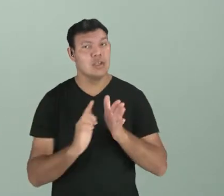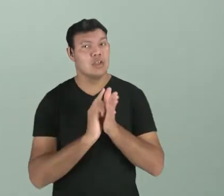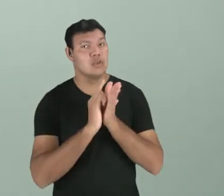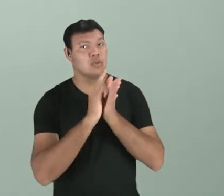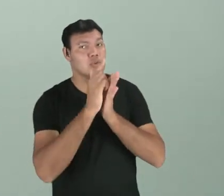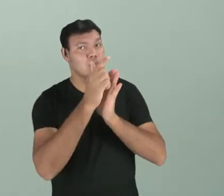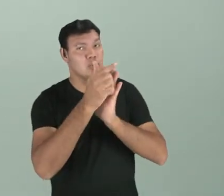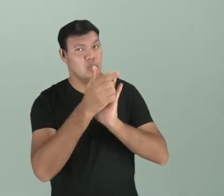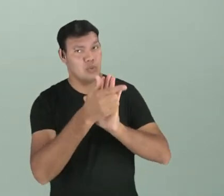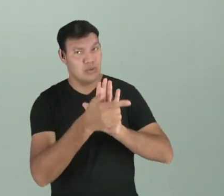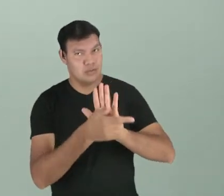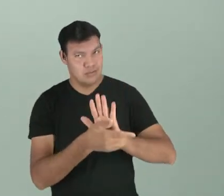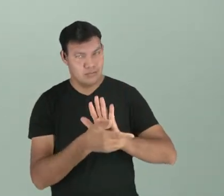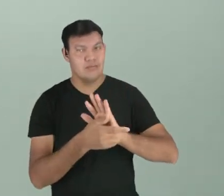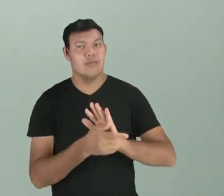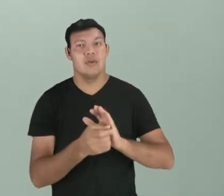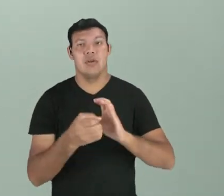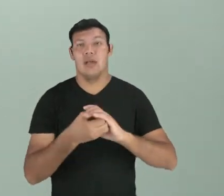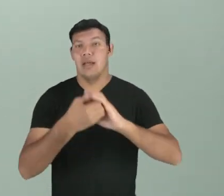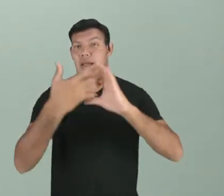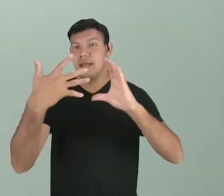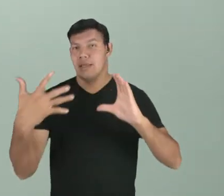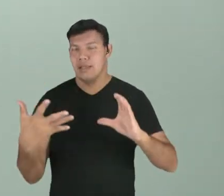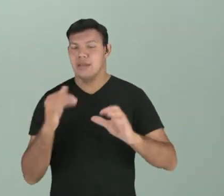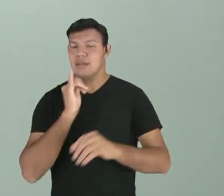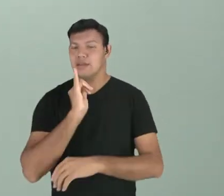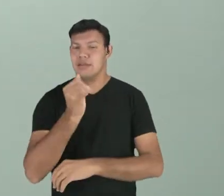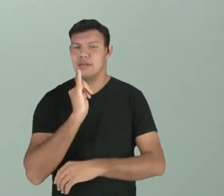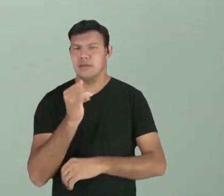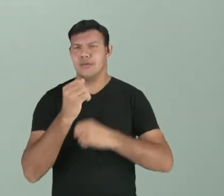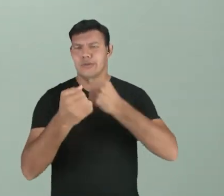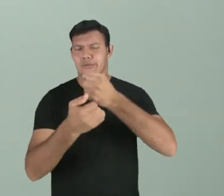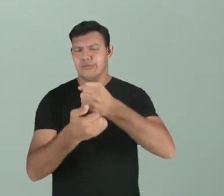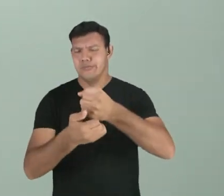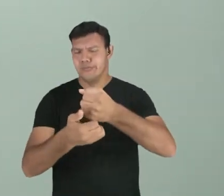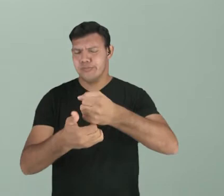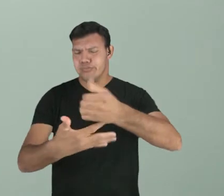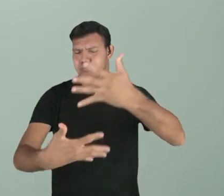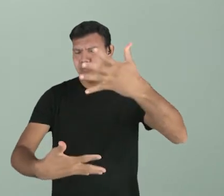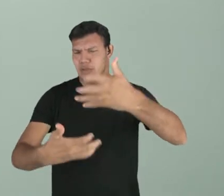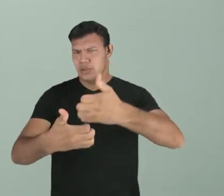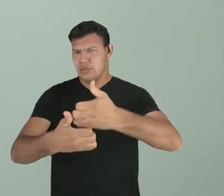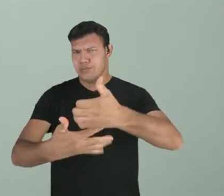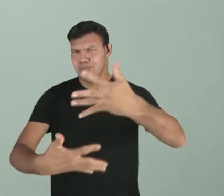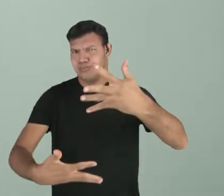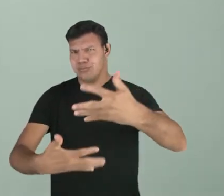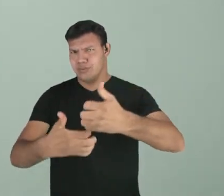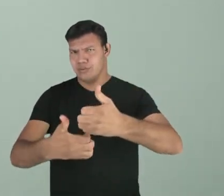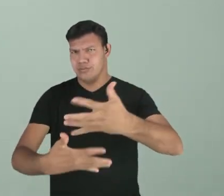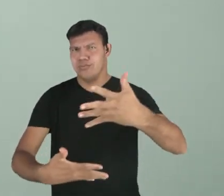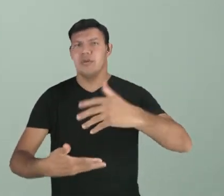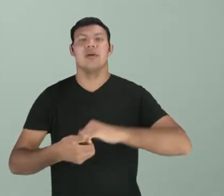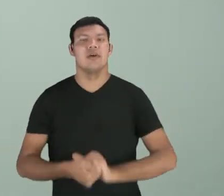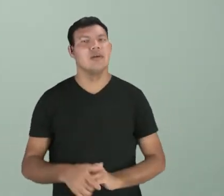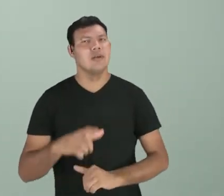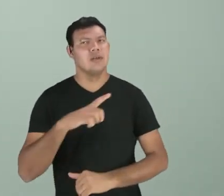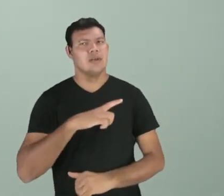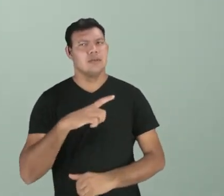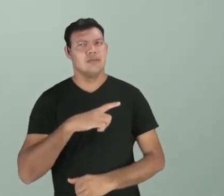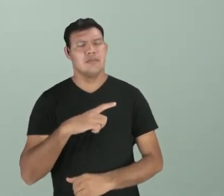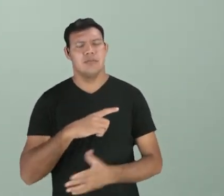o gênero textual que se configura numa narrativa longa numa narrativa longa que ele tem